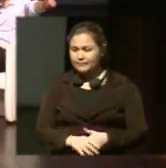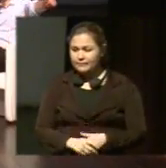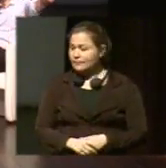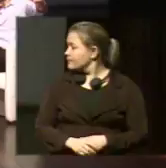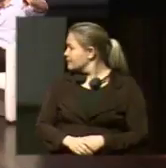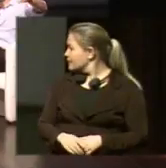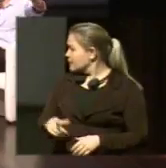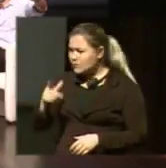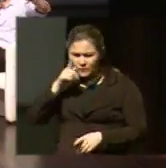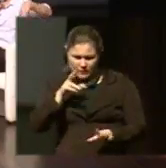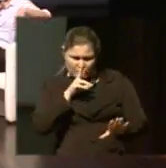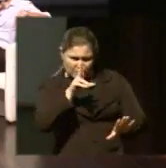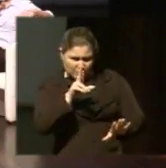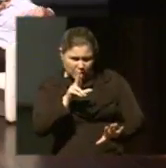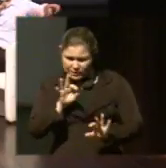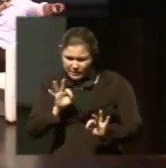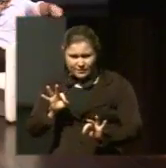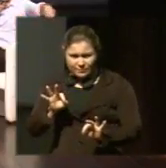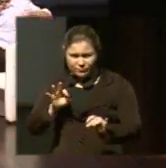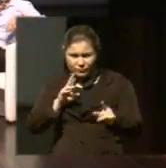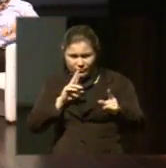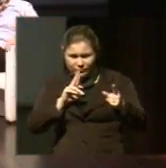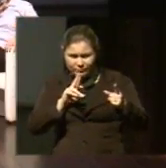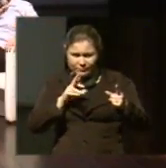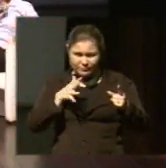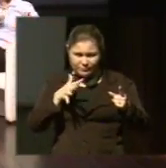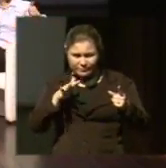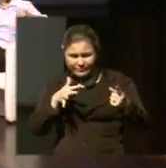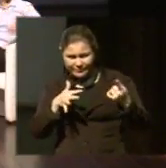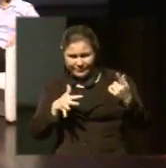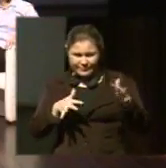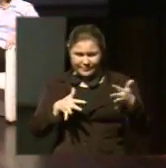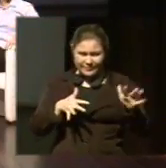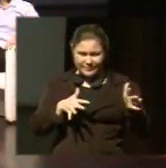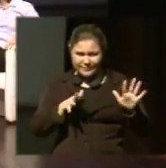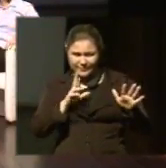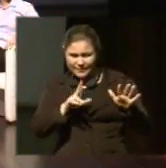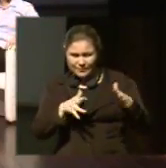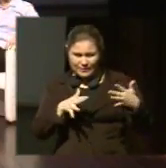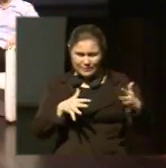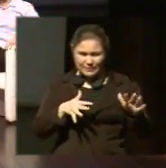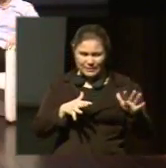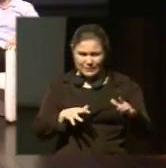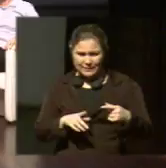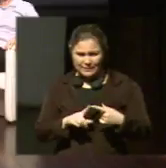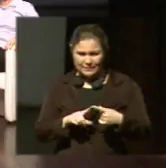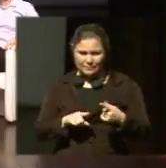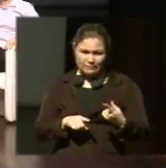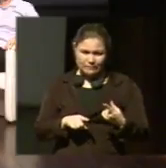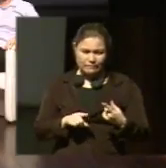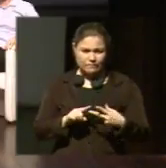Foi respondida, as perguntas foram respondidas. Quem temos agora aqui? Então a terceira pergunta inscrita. Quem era daqui? Ah.